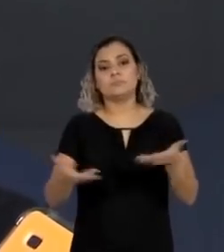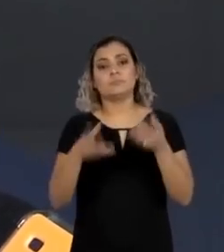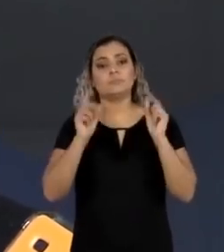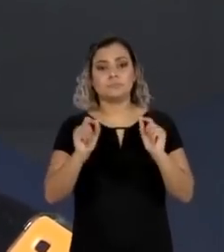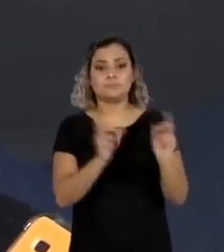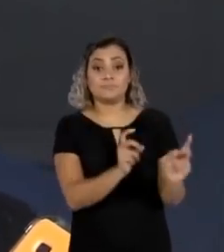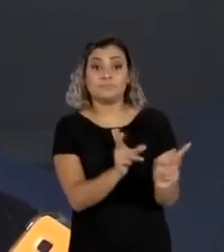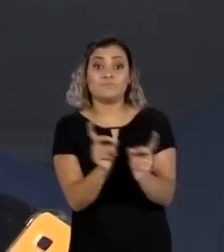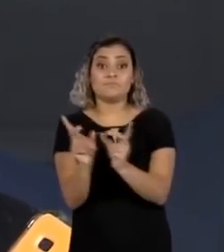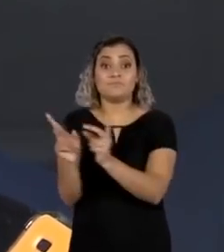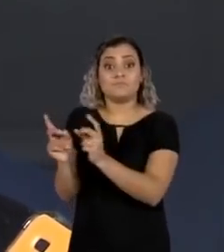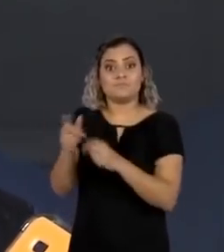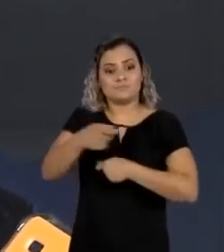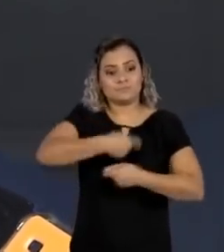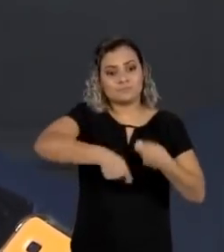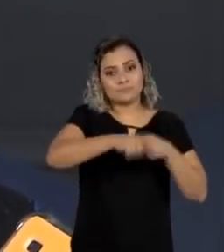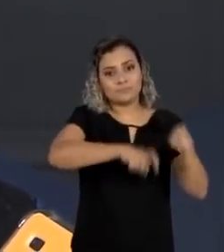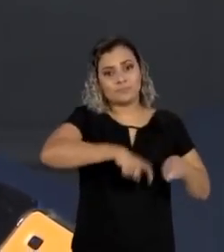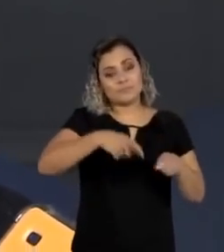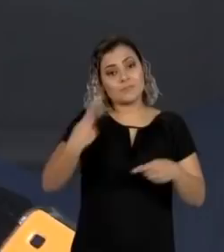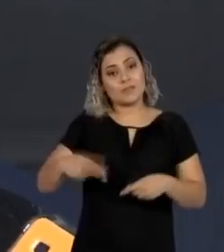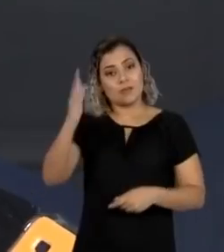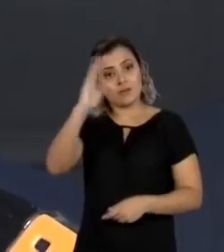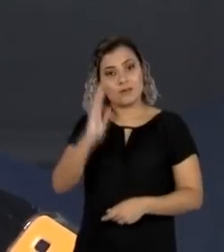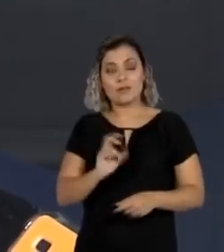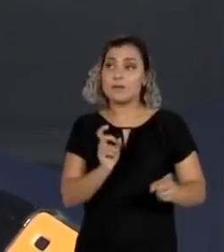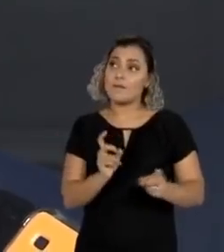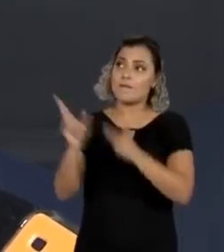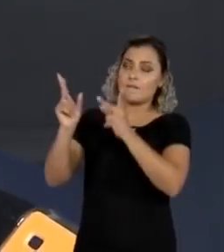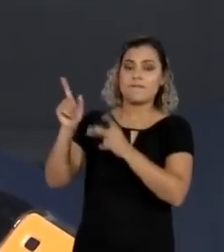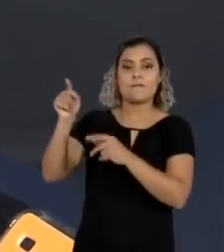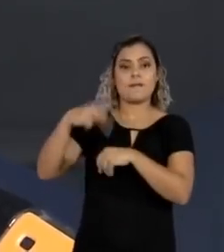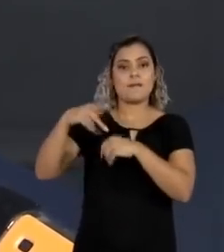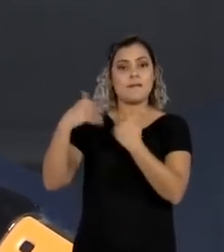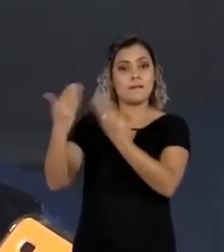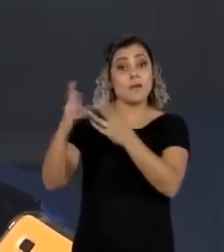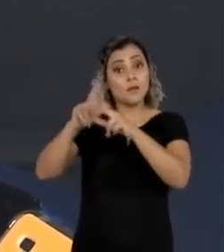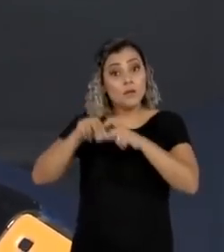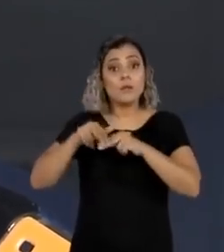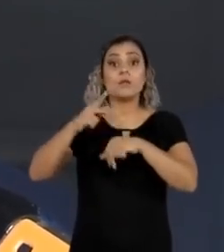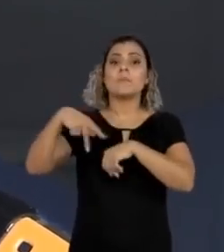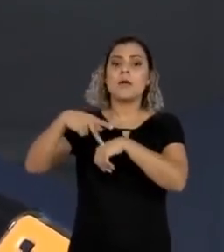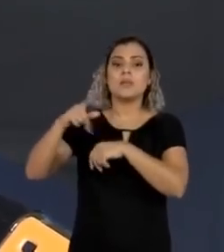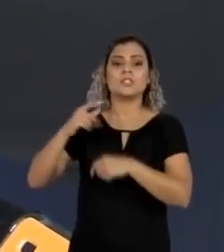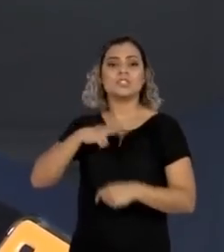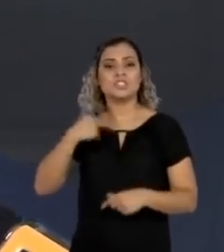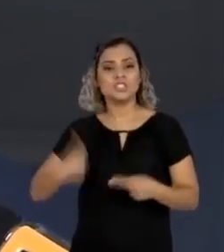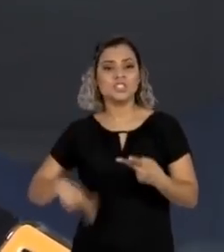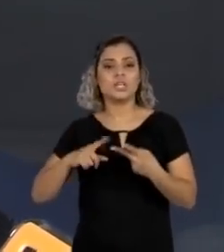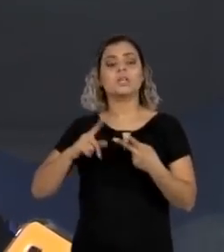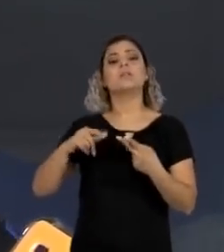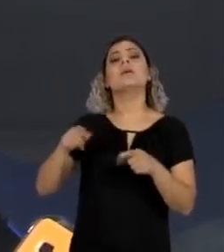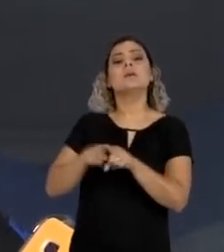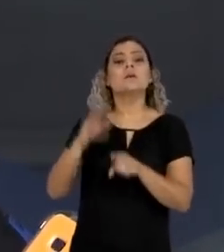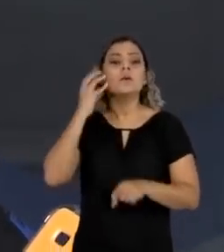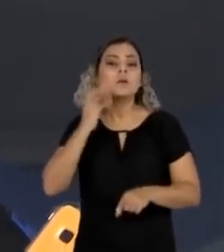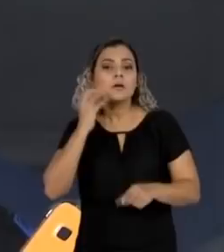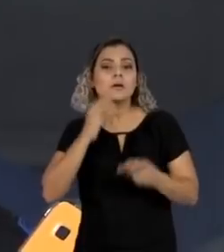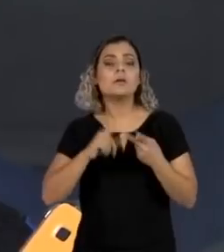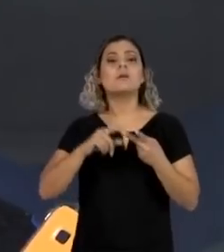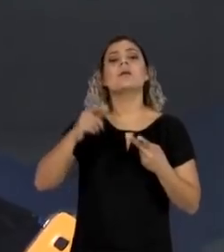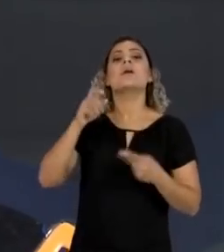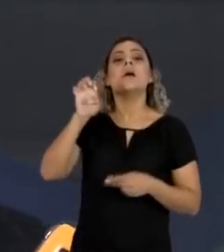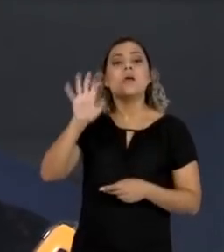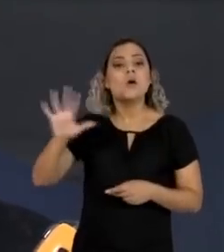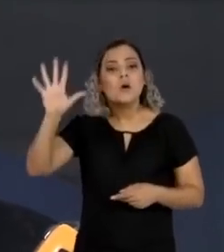a exportação do agro brasileiro. E por isso estamos trazendo os maiores compradores do mundo, seja da China, do Oriente Médio, da África, da Europa, dos Estados